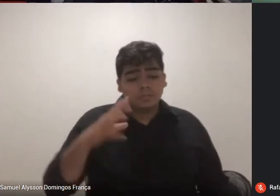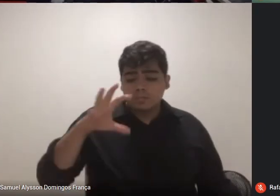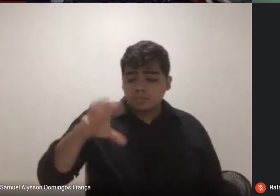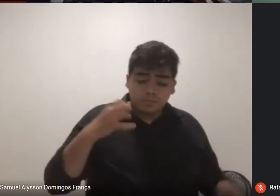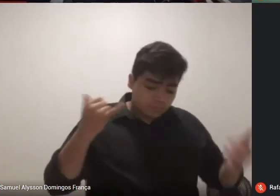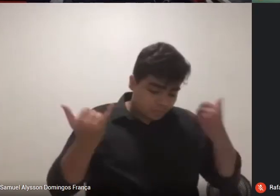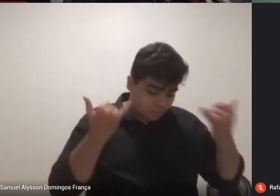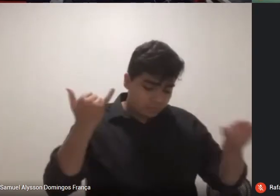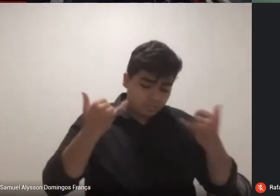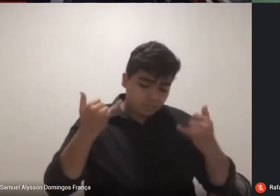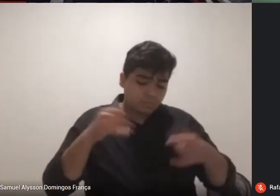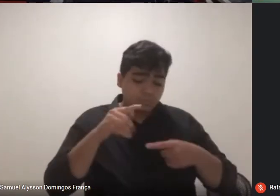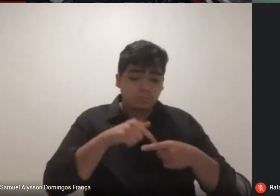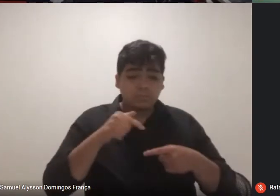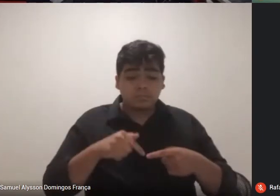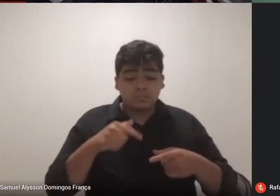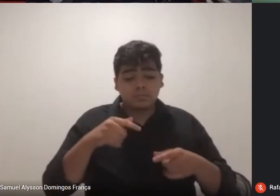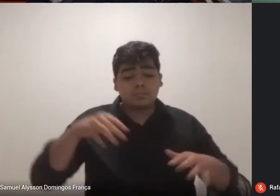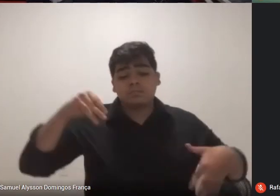qualquer terreno, né?